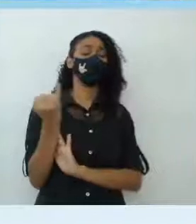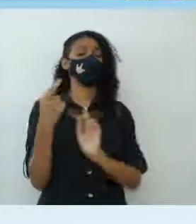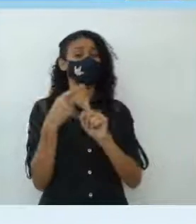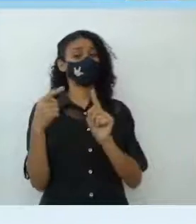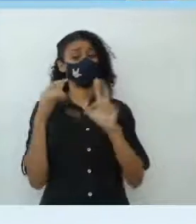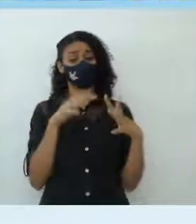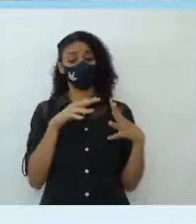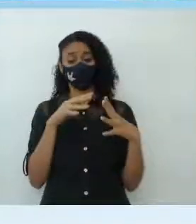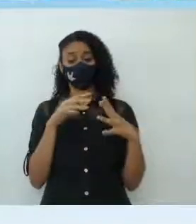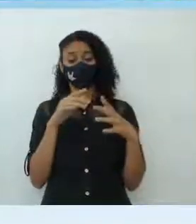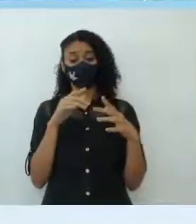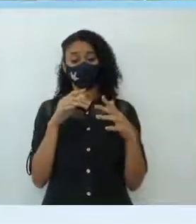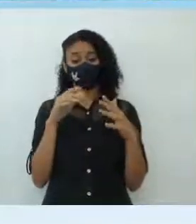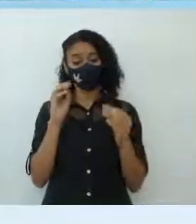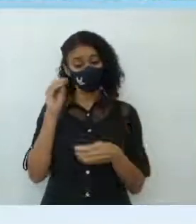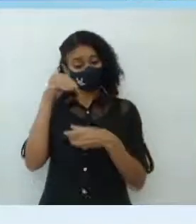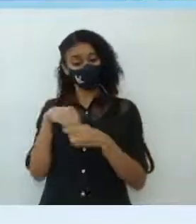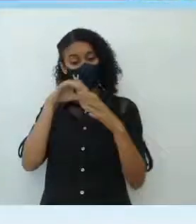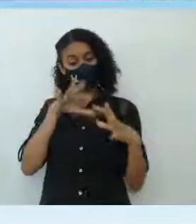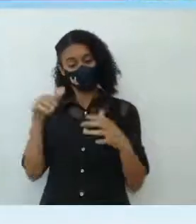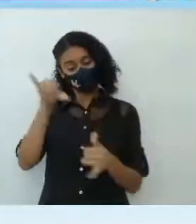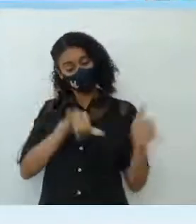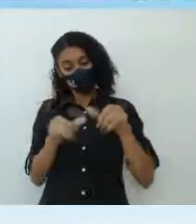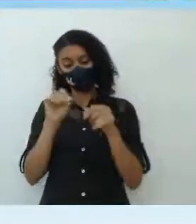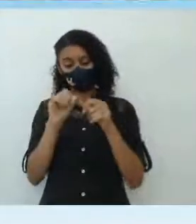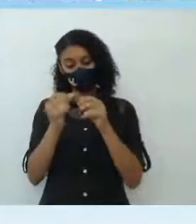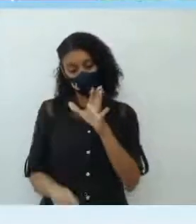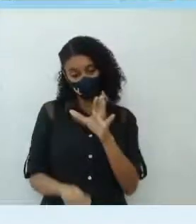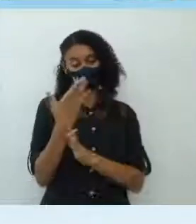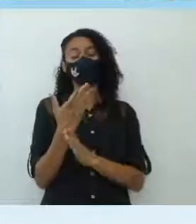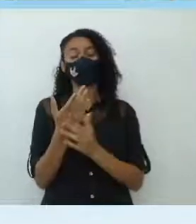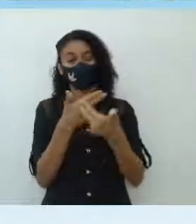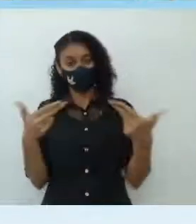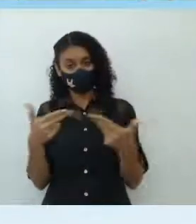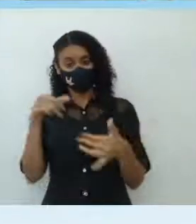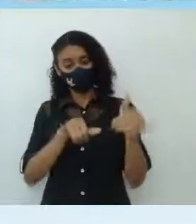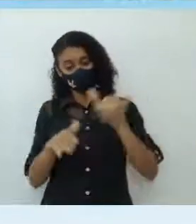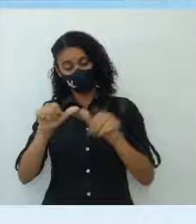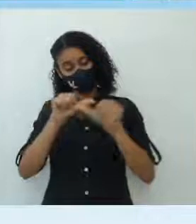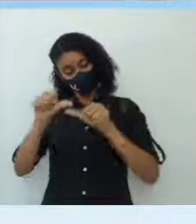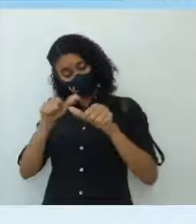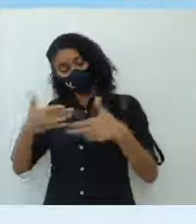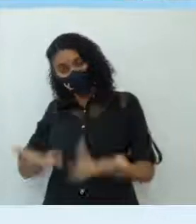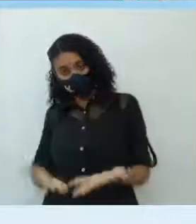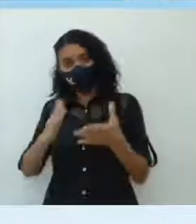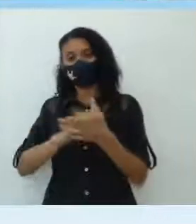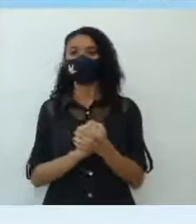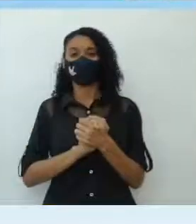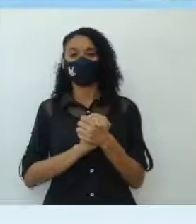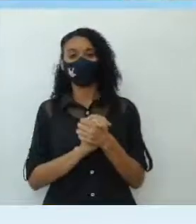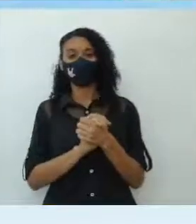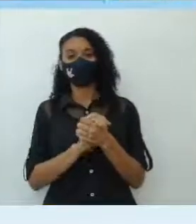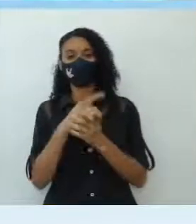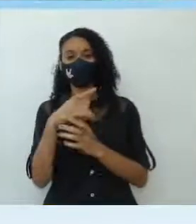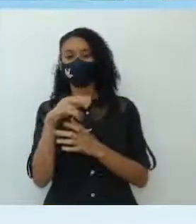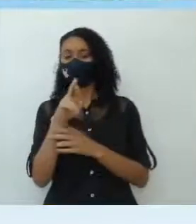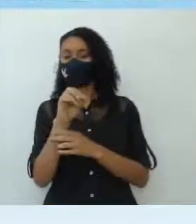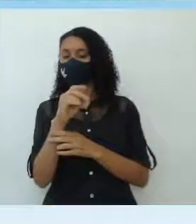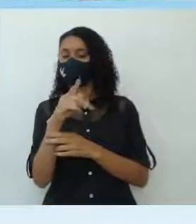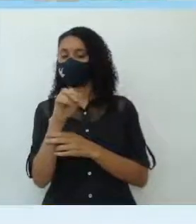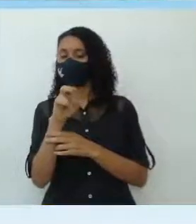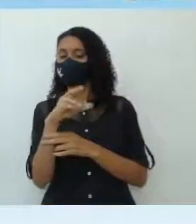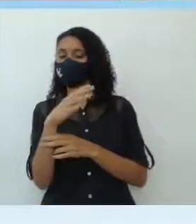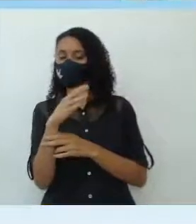no universo da química, onde a gente vai realizar reações químicas, propriamente dito, a proporção é muito